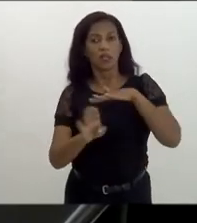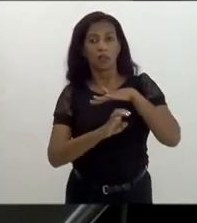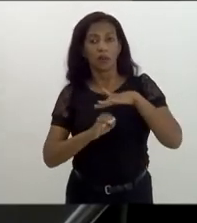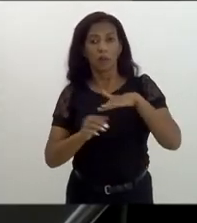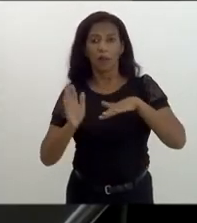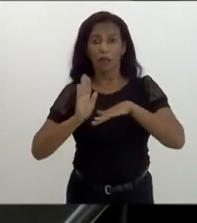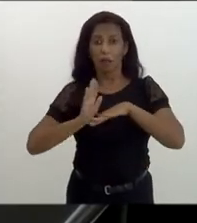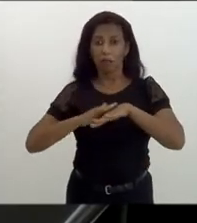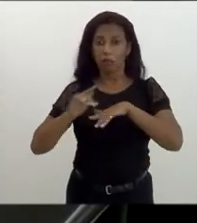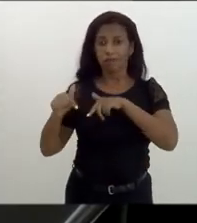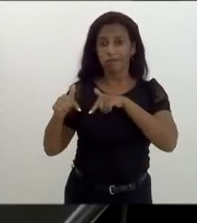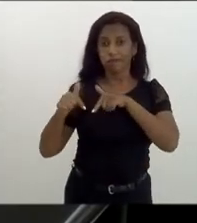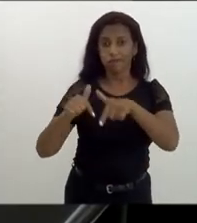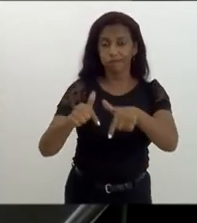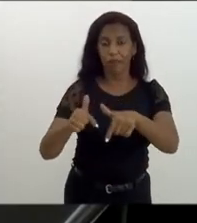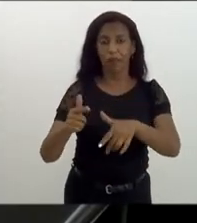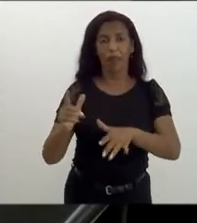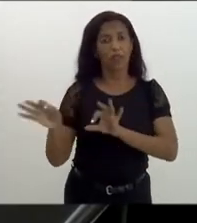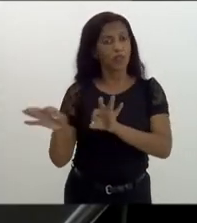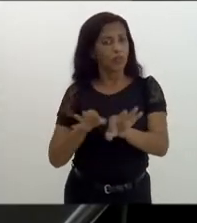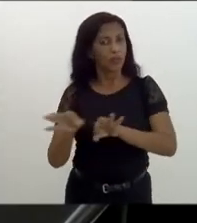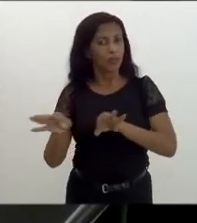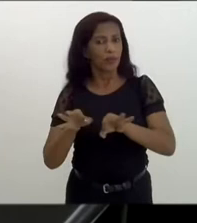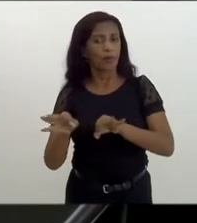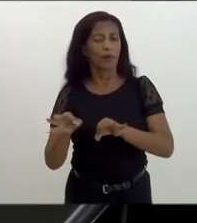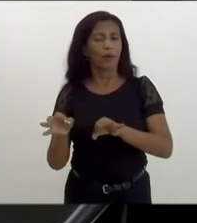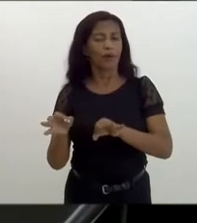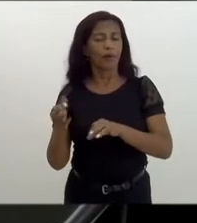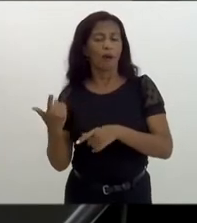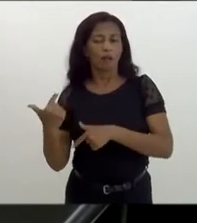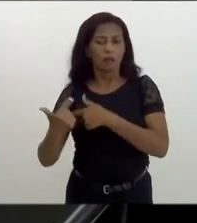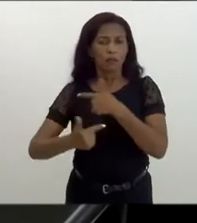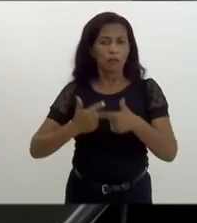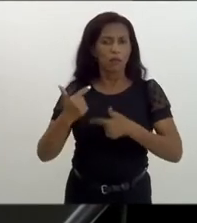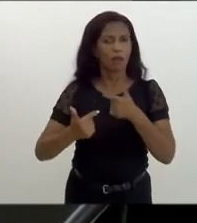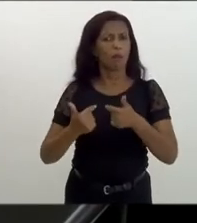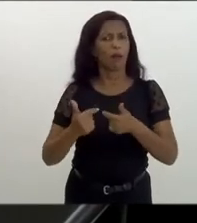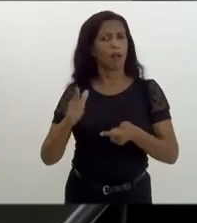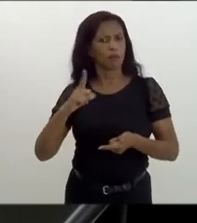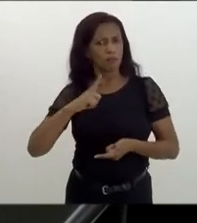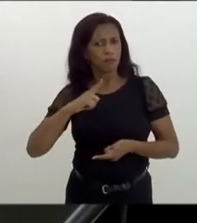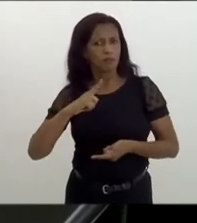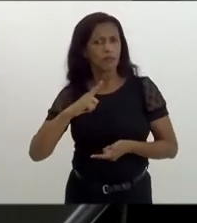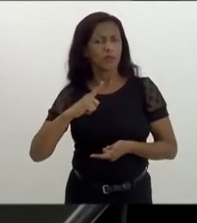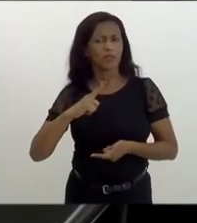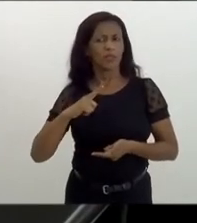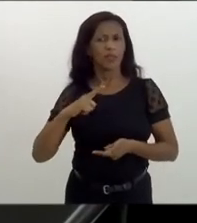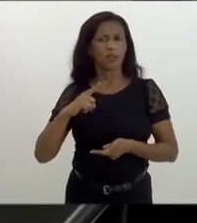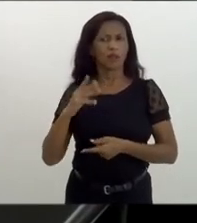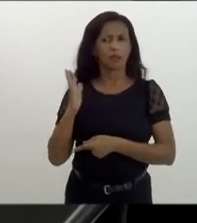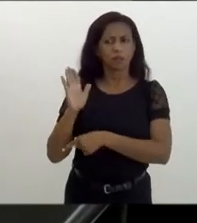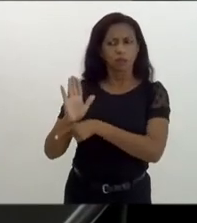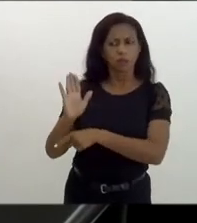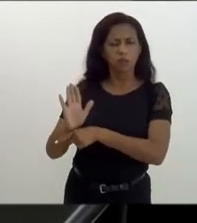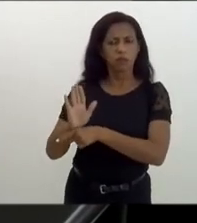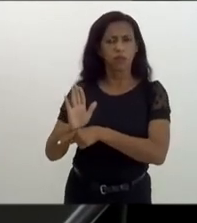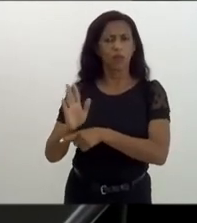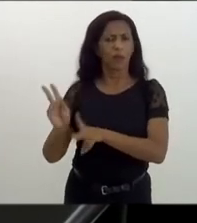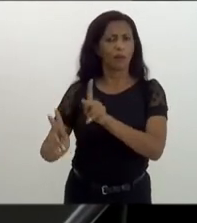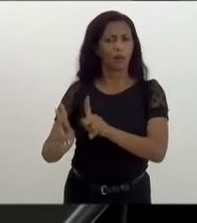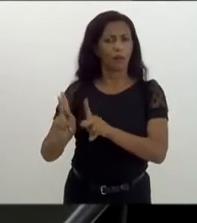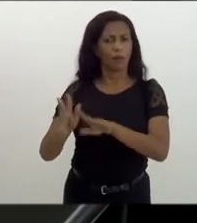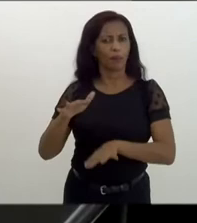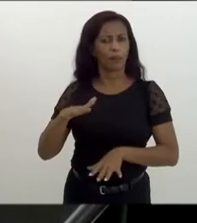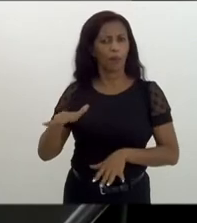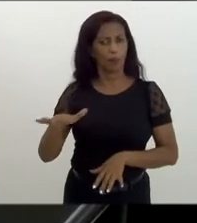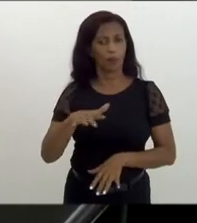empresas ativos que de alguma forma presta um serviço e tem atividades EA prestando a população e